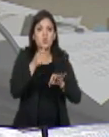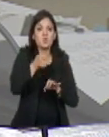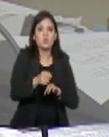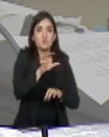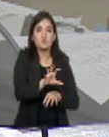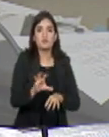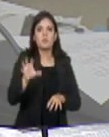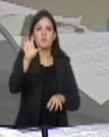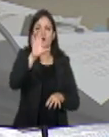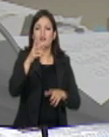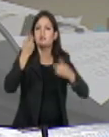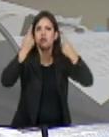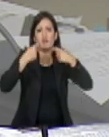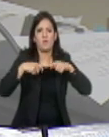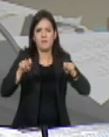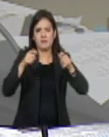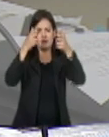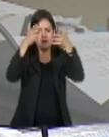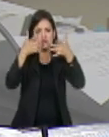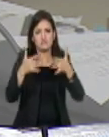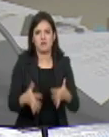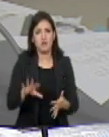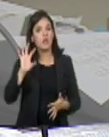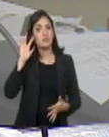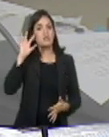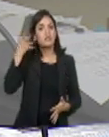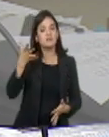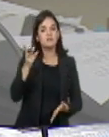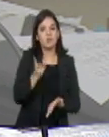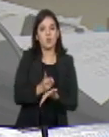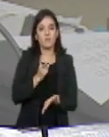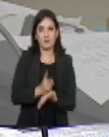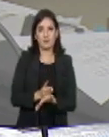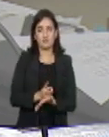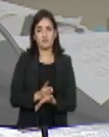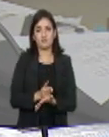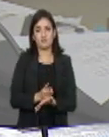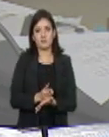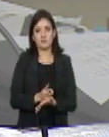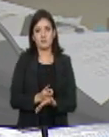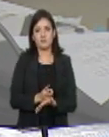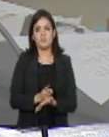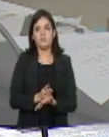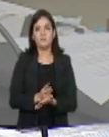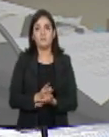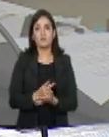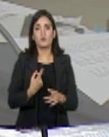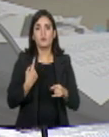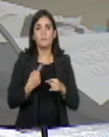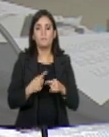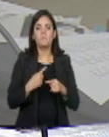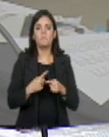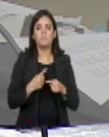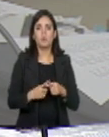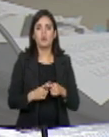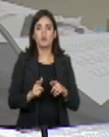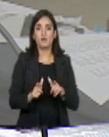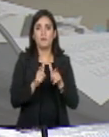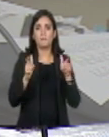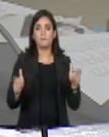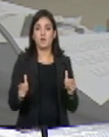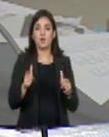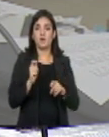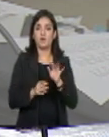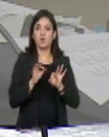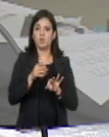necessidade de fundamentar, a própria decisão servia como fundamento, a materialidade, a autoria, porque a maioria do tribunal